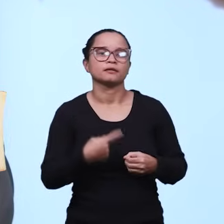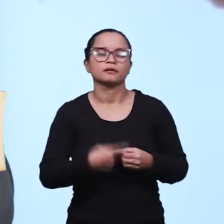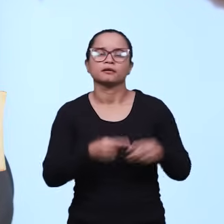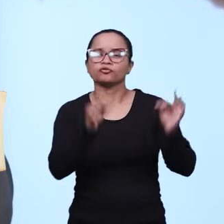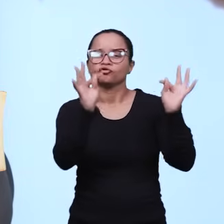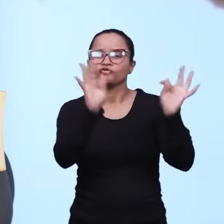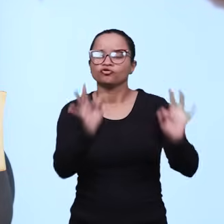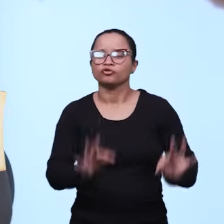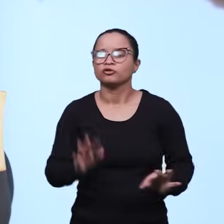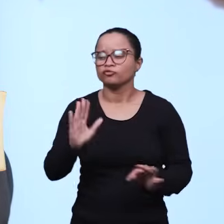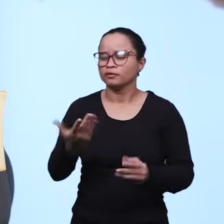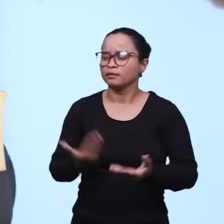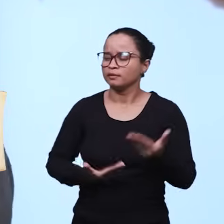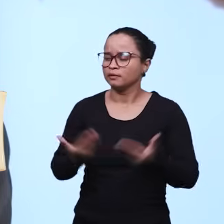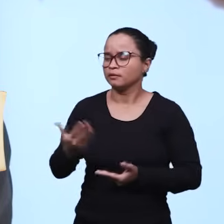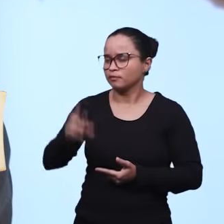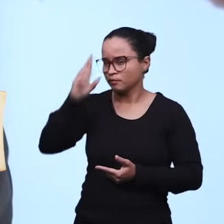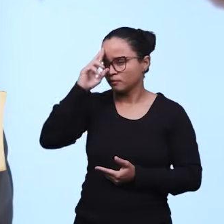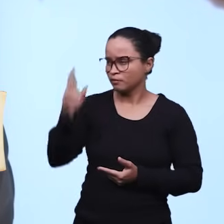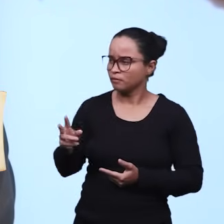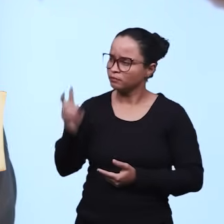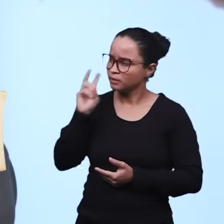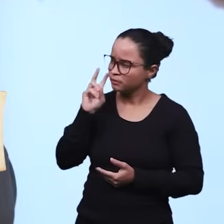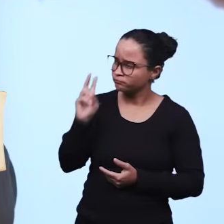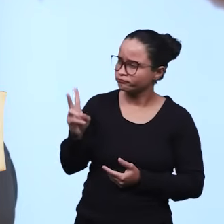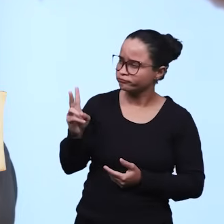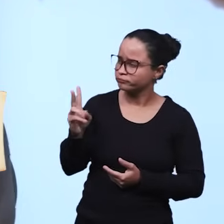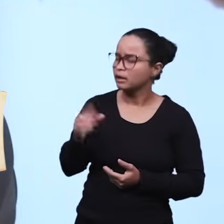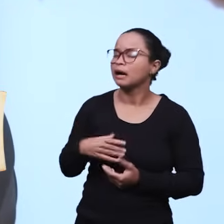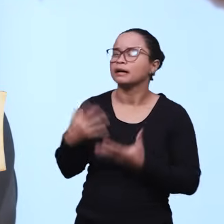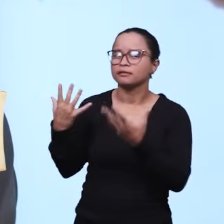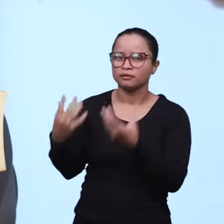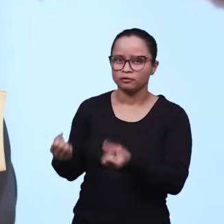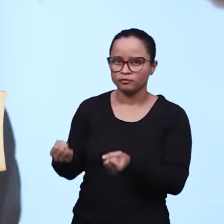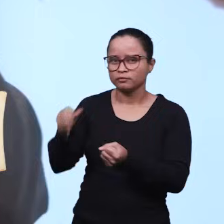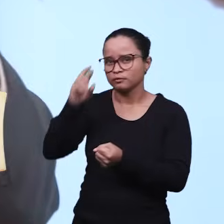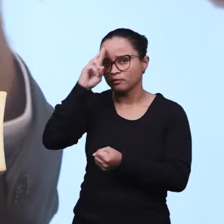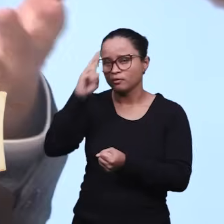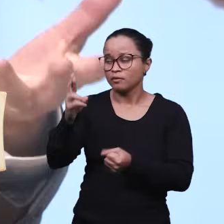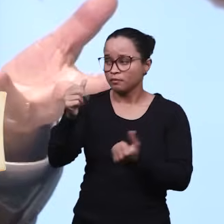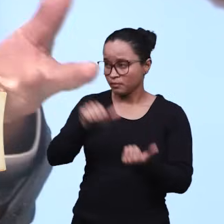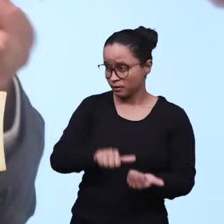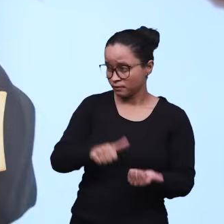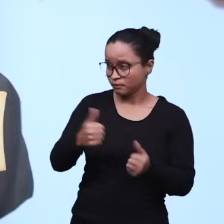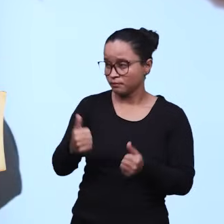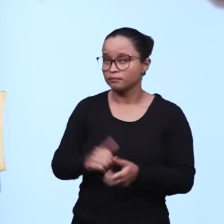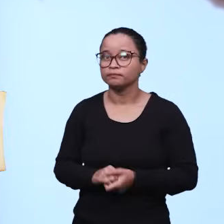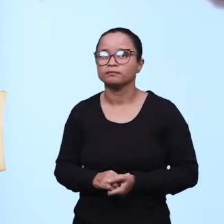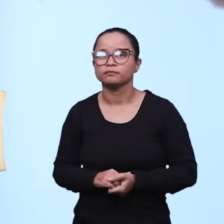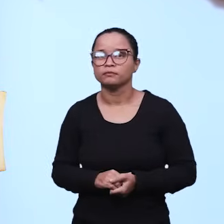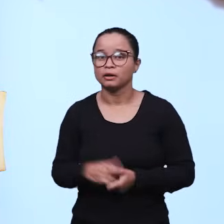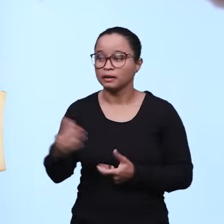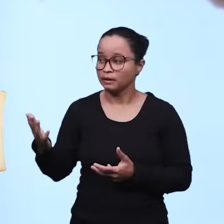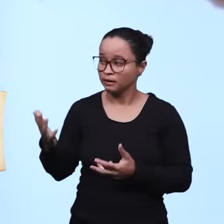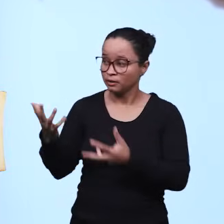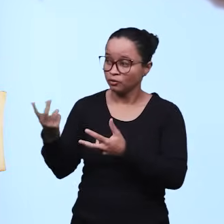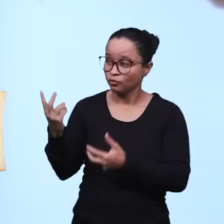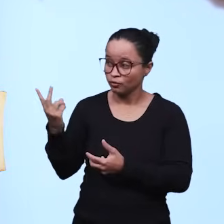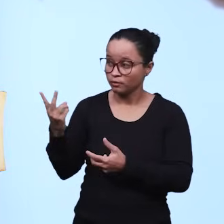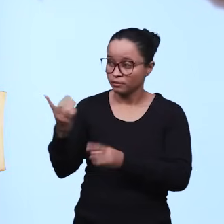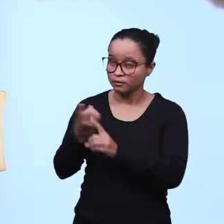a palavra e aceitou o Senhor, foi batizada e acolheu os